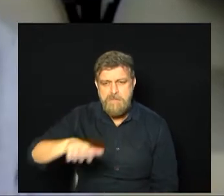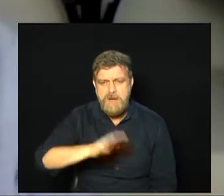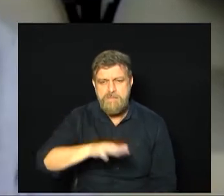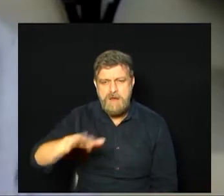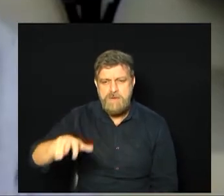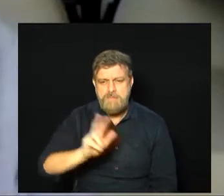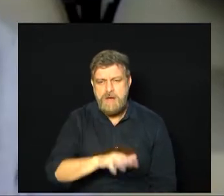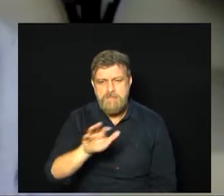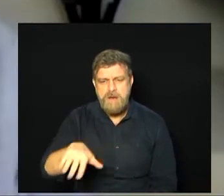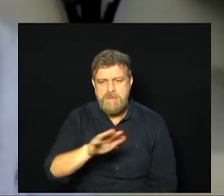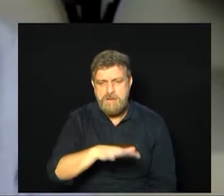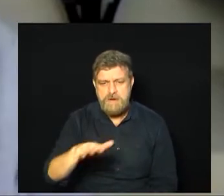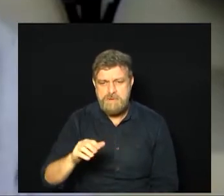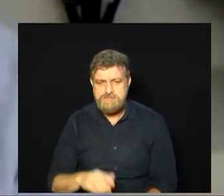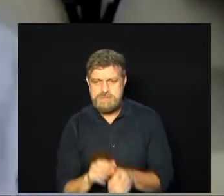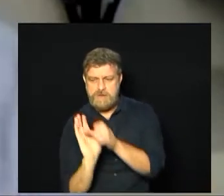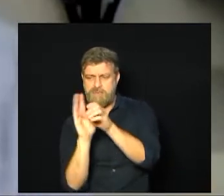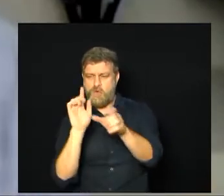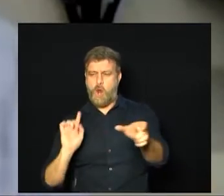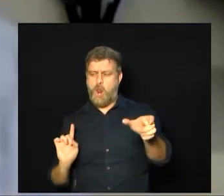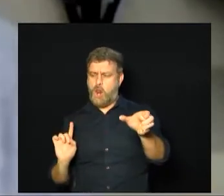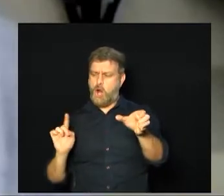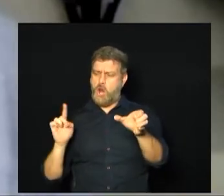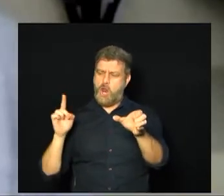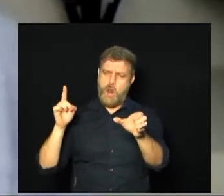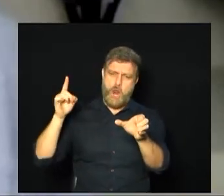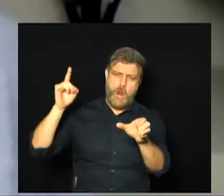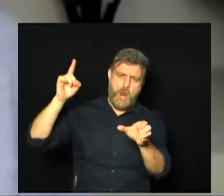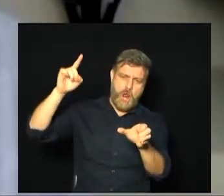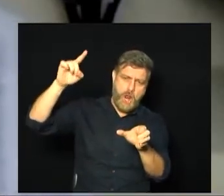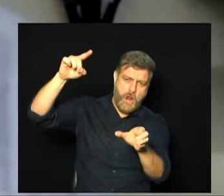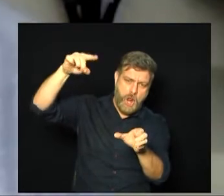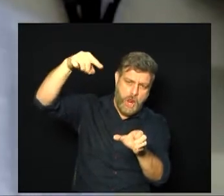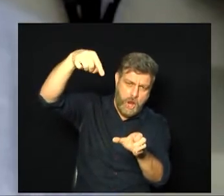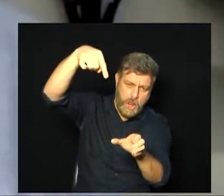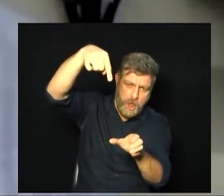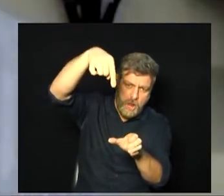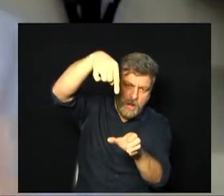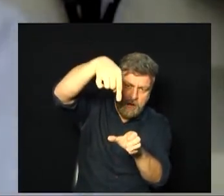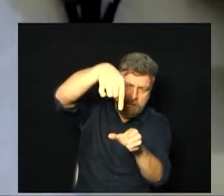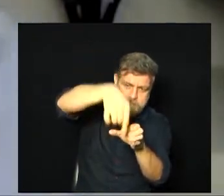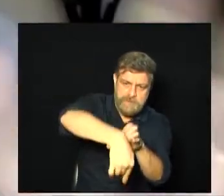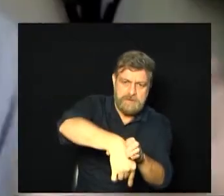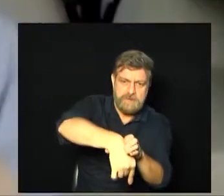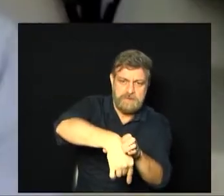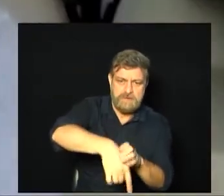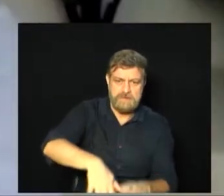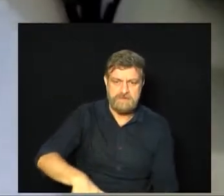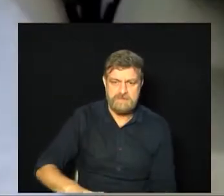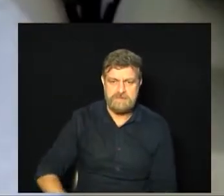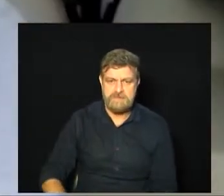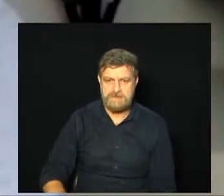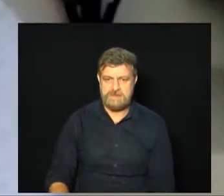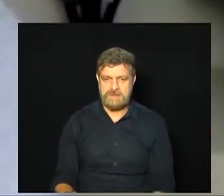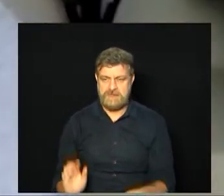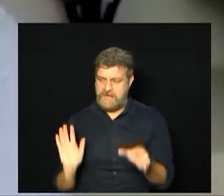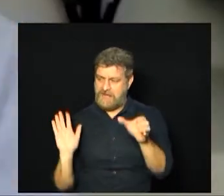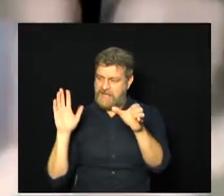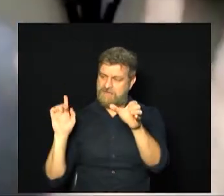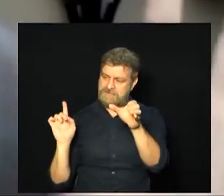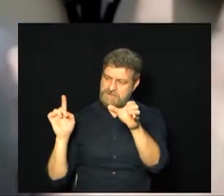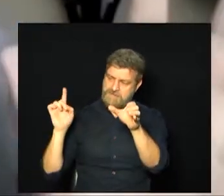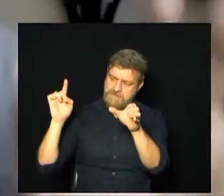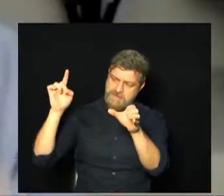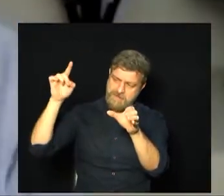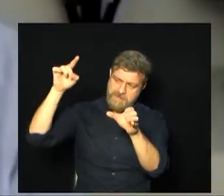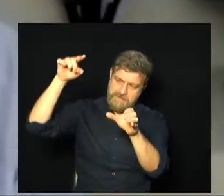picando, e arremessou de longe. E essa cesta, a bola entrou já com o placar zerado, porque no basquete, quando você arremessa, é